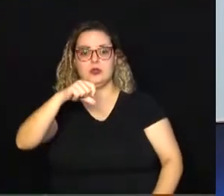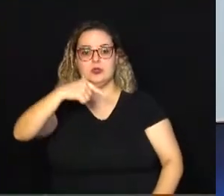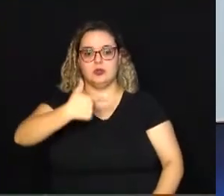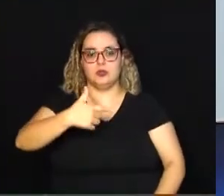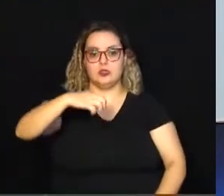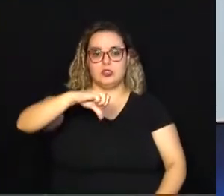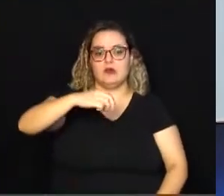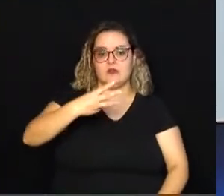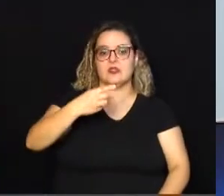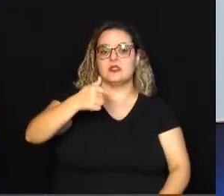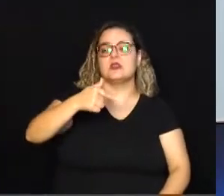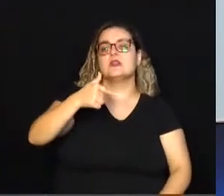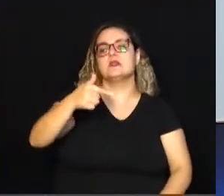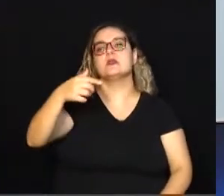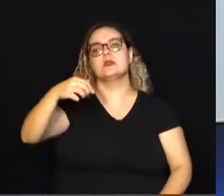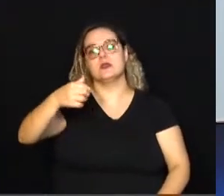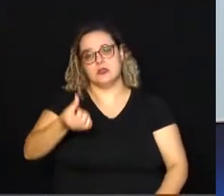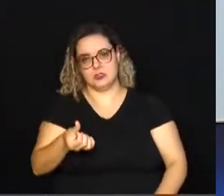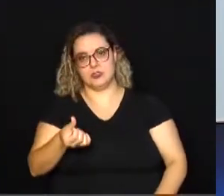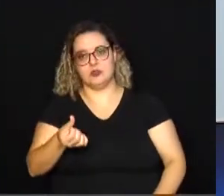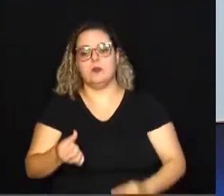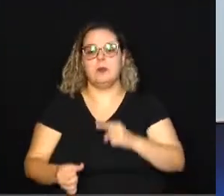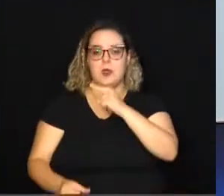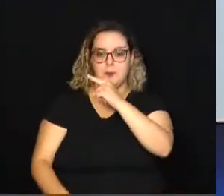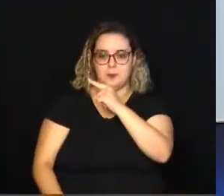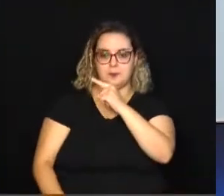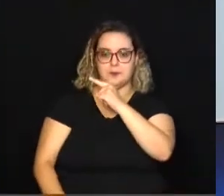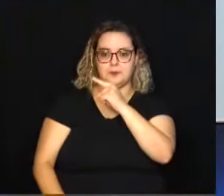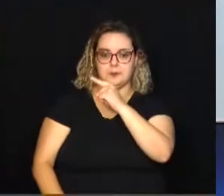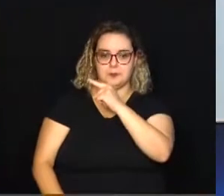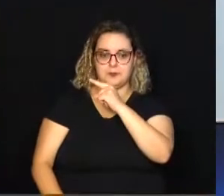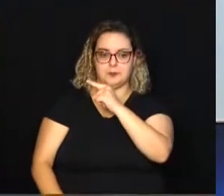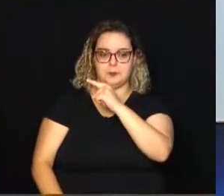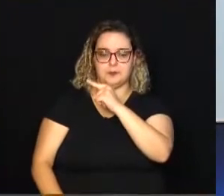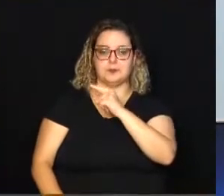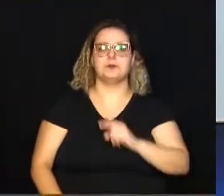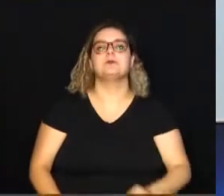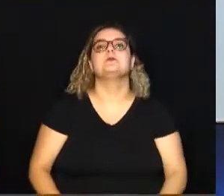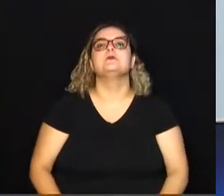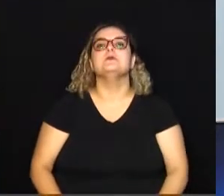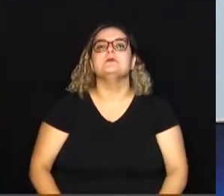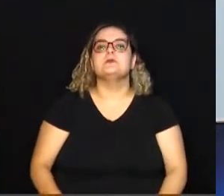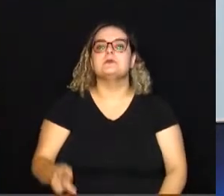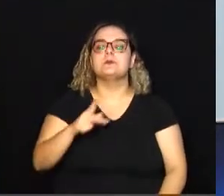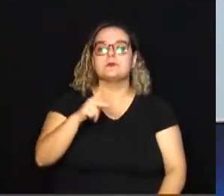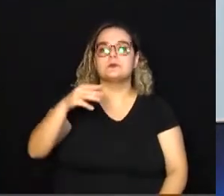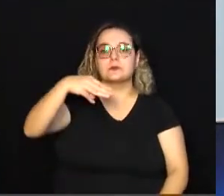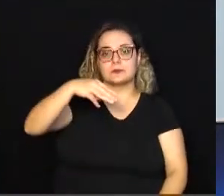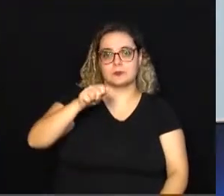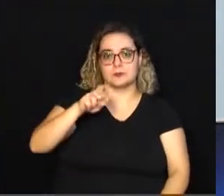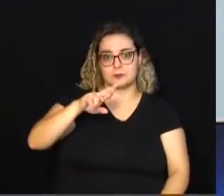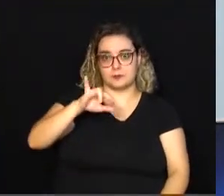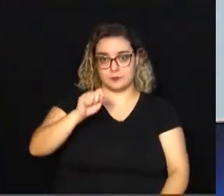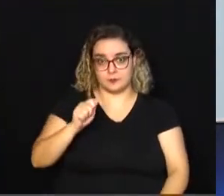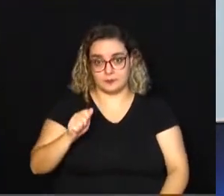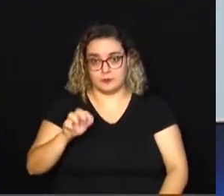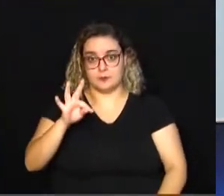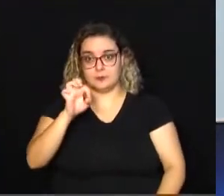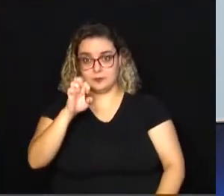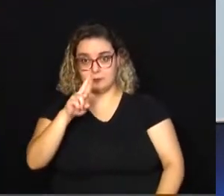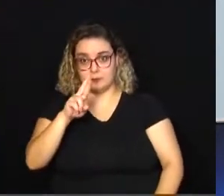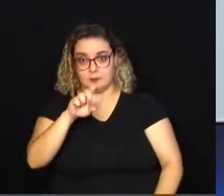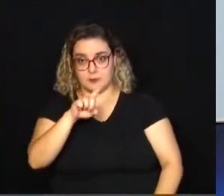978293776. O número do nosso WhatsApp está aí na tela. Sobre isso que a professora Maria Tereza estava falando, em questão do ensino à